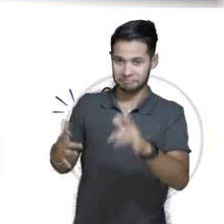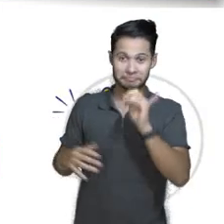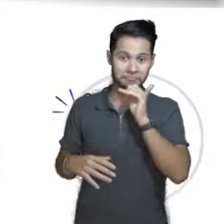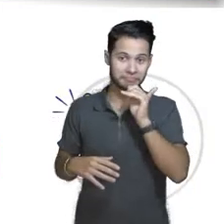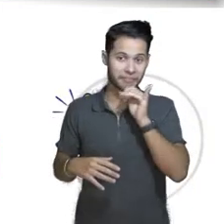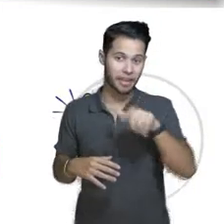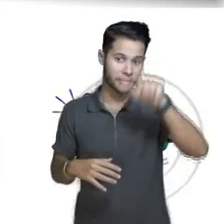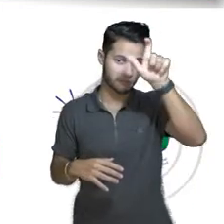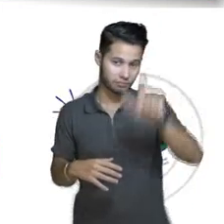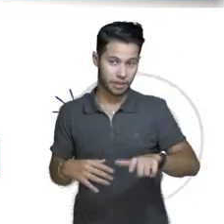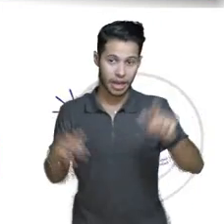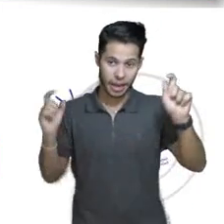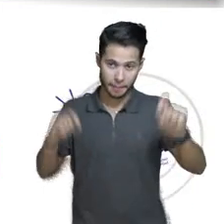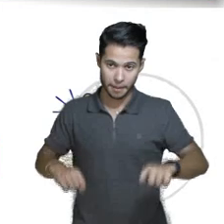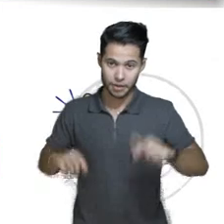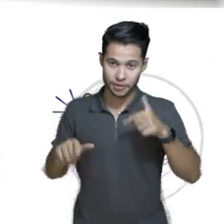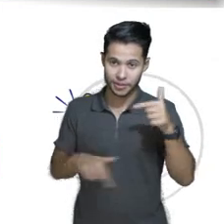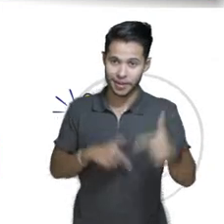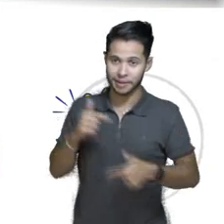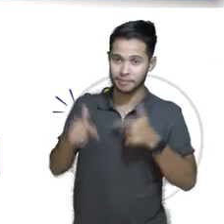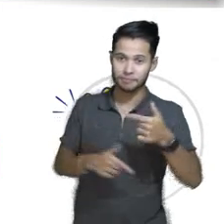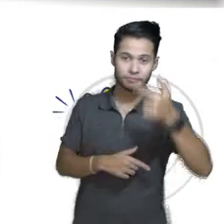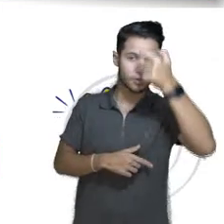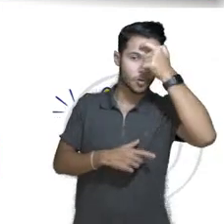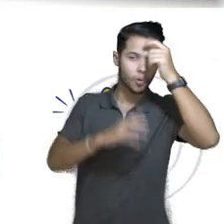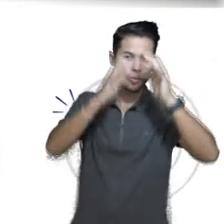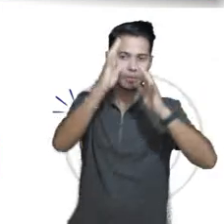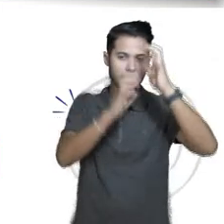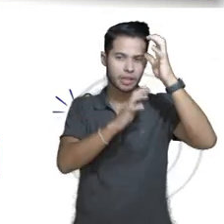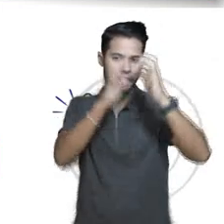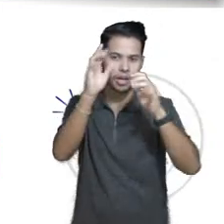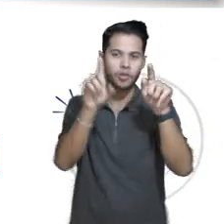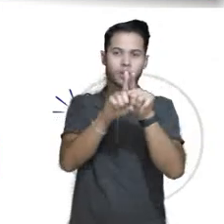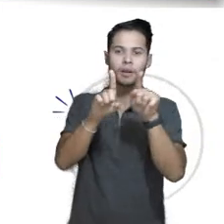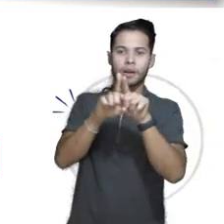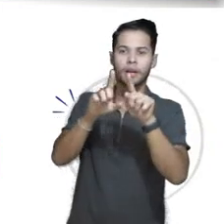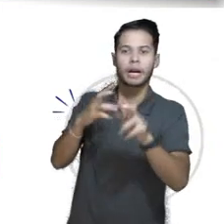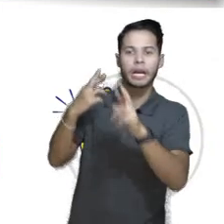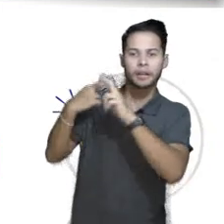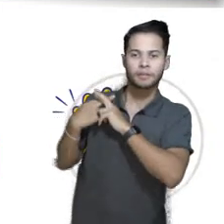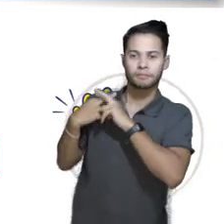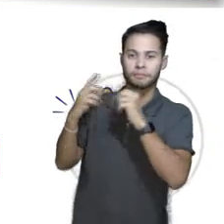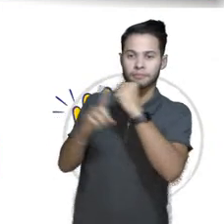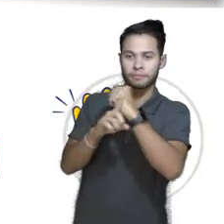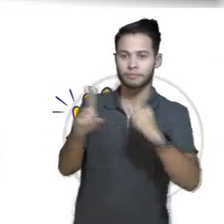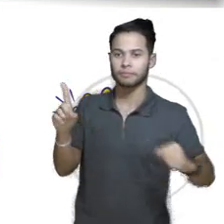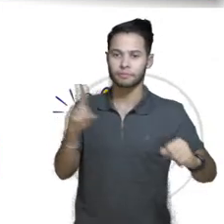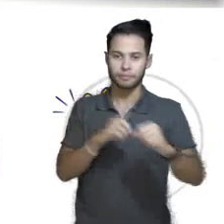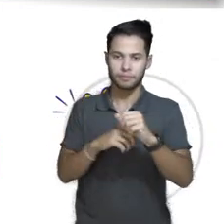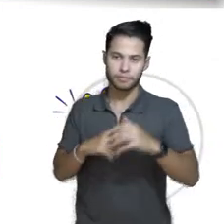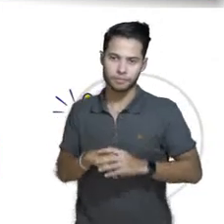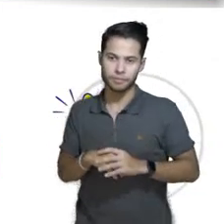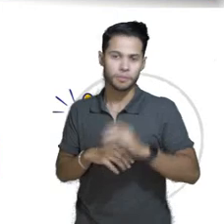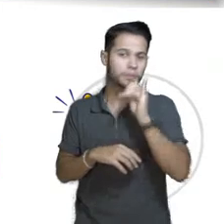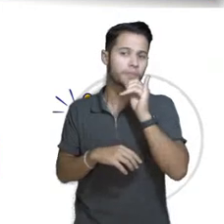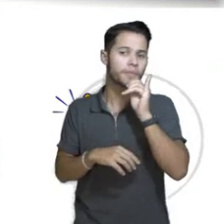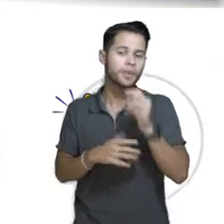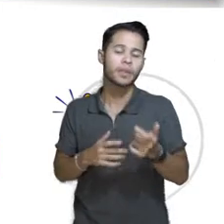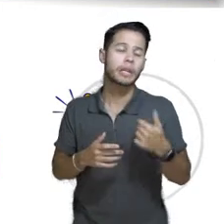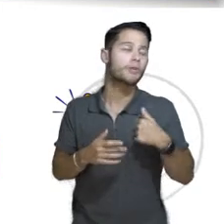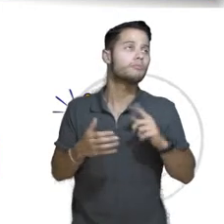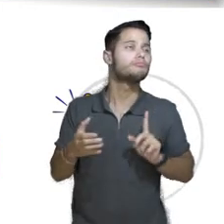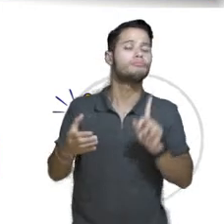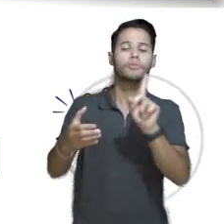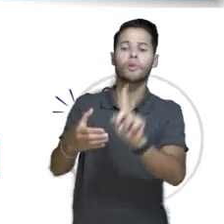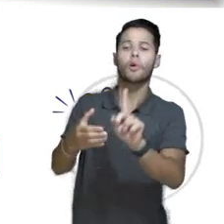consciente dele ter esse exercício de responsabilidade social aonde é que ele tá se metendo ele tá se